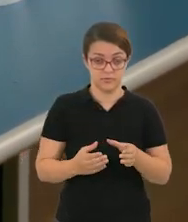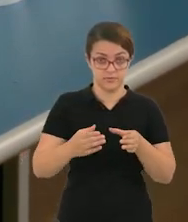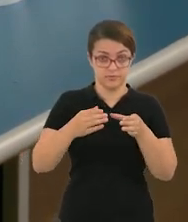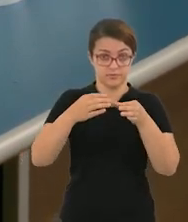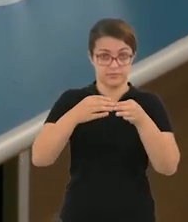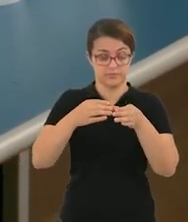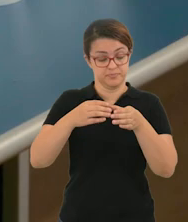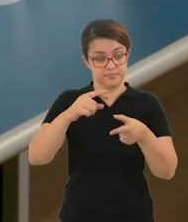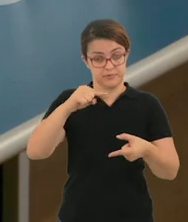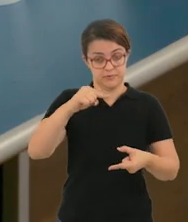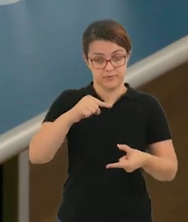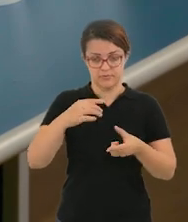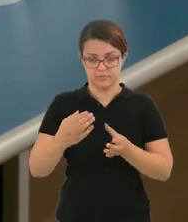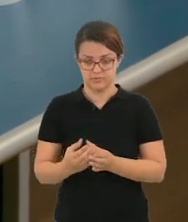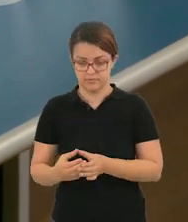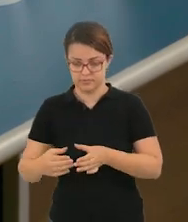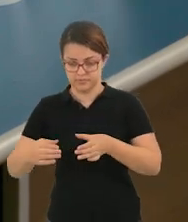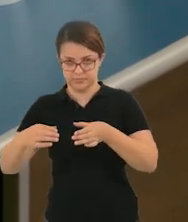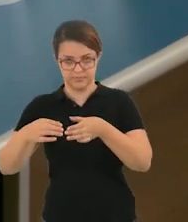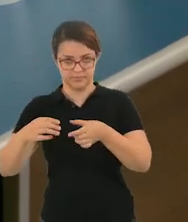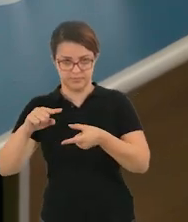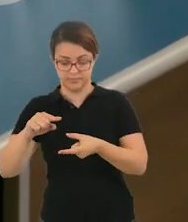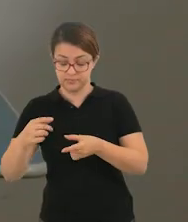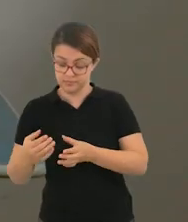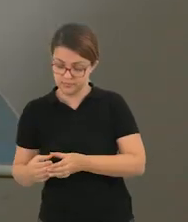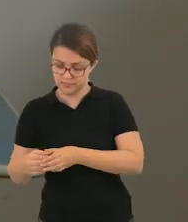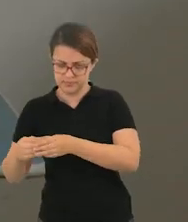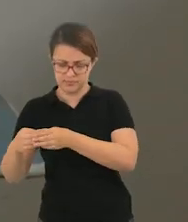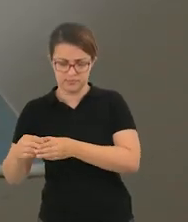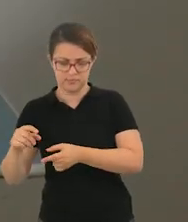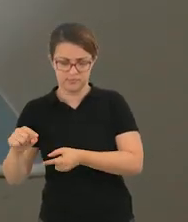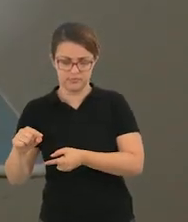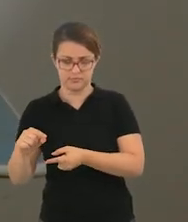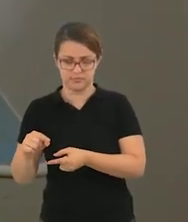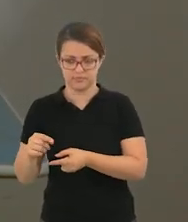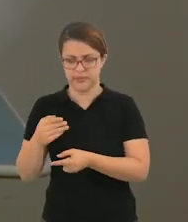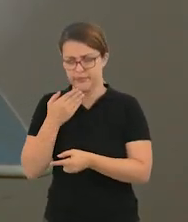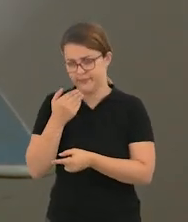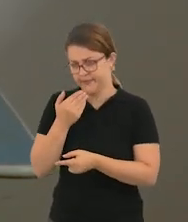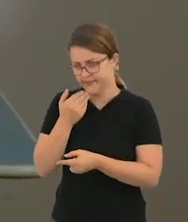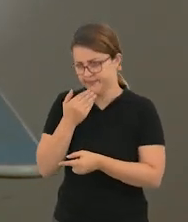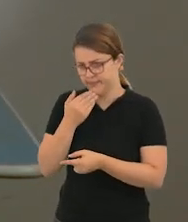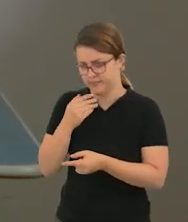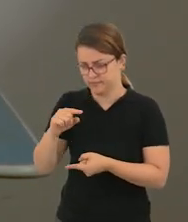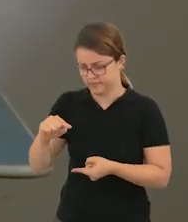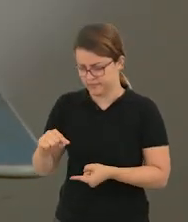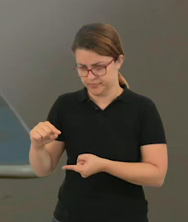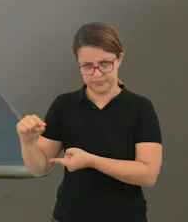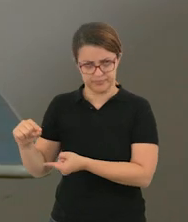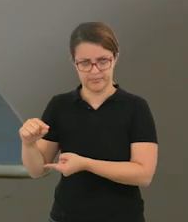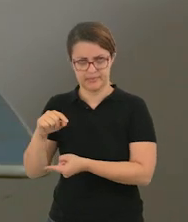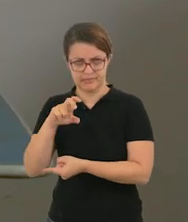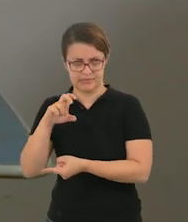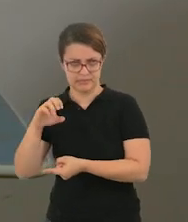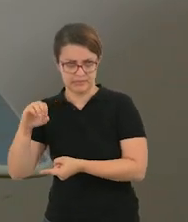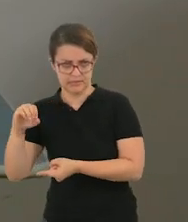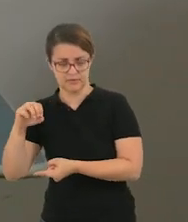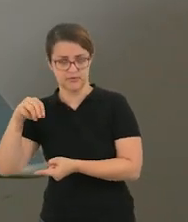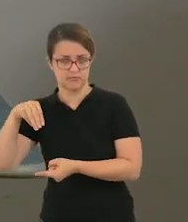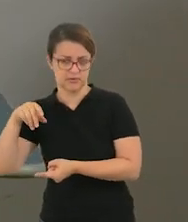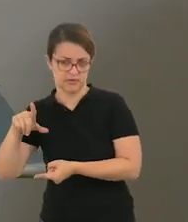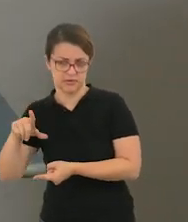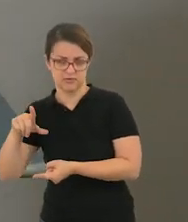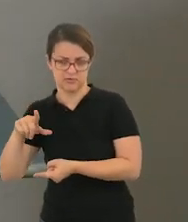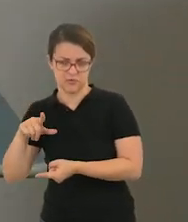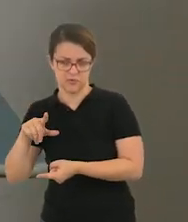e mais fácil a garrafinha PET de 500 ml mesmo. Vai precisar também de bolinhas plásticas, dessa de piscina de bolinha. E para quem não